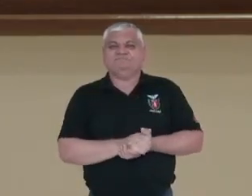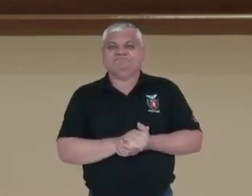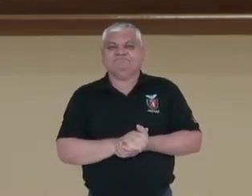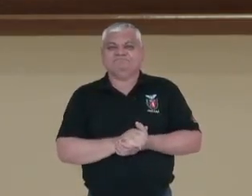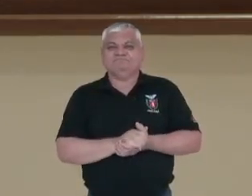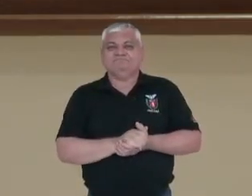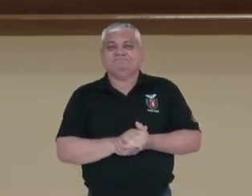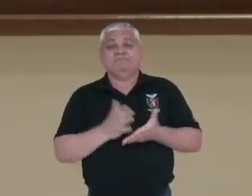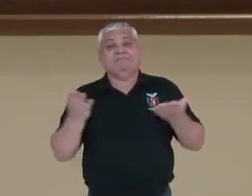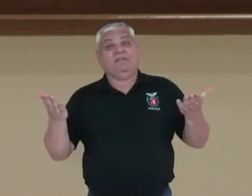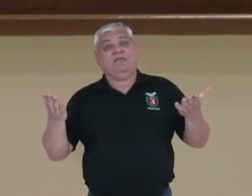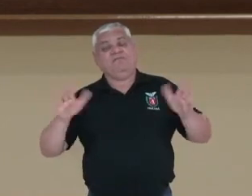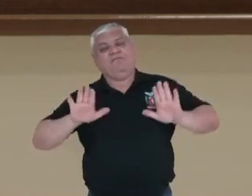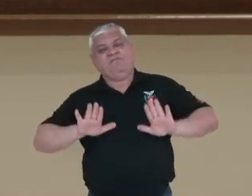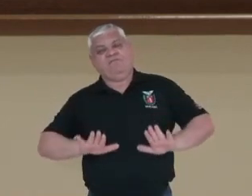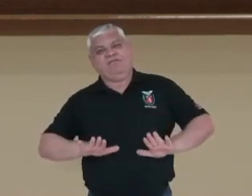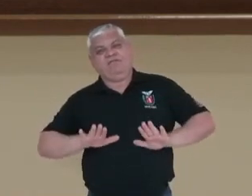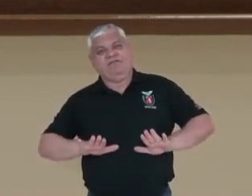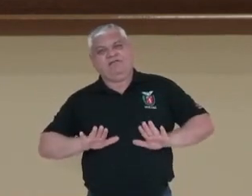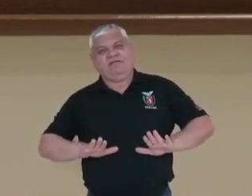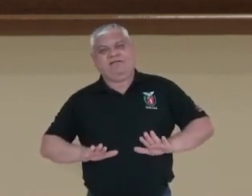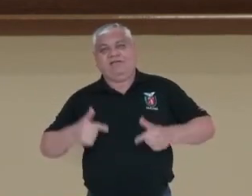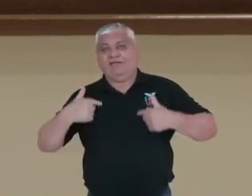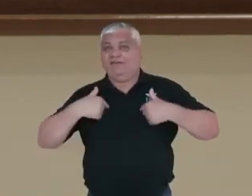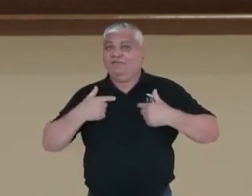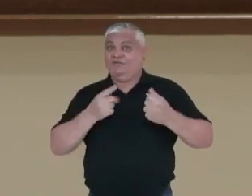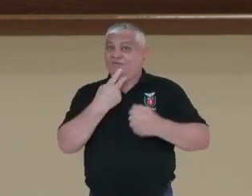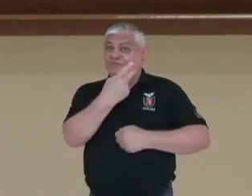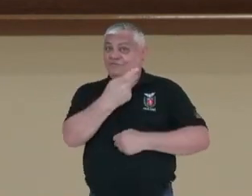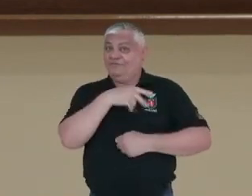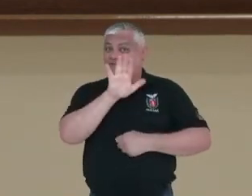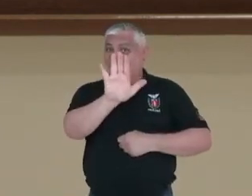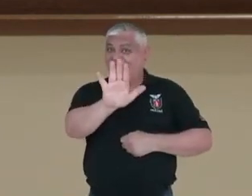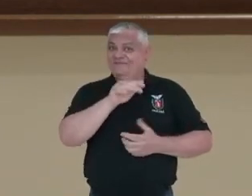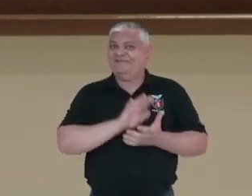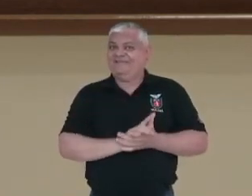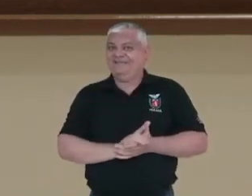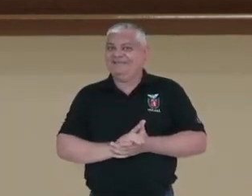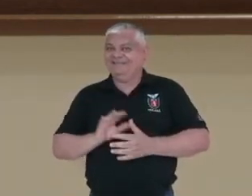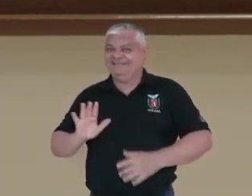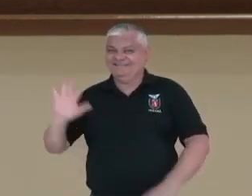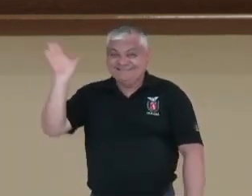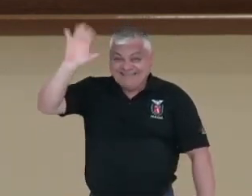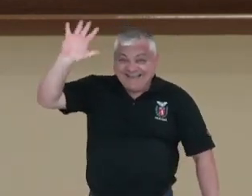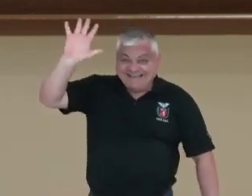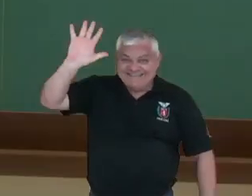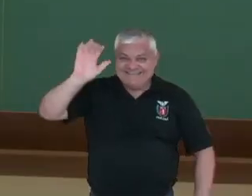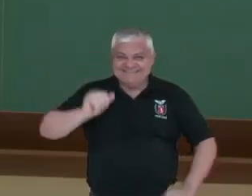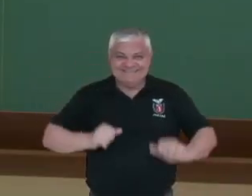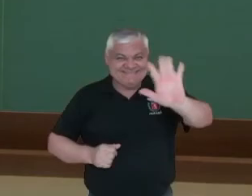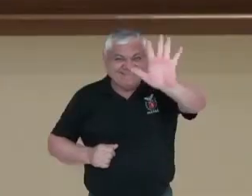aí. Eu vou ficando por aqui, o Ronaldo fica comigo, você fica por aí e tchau!